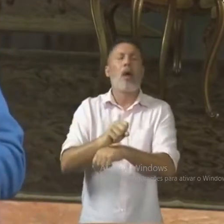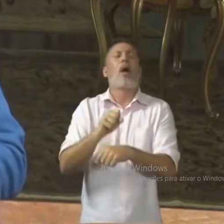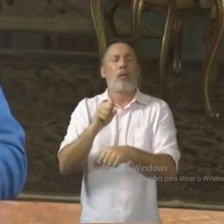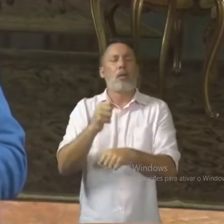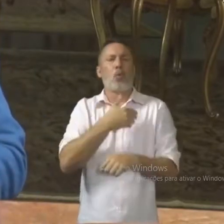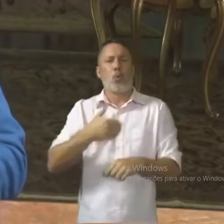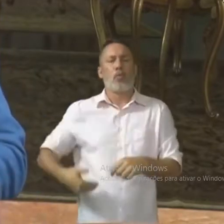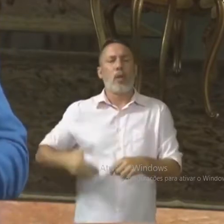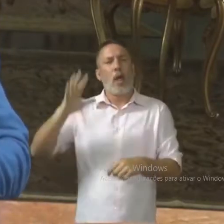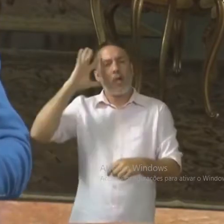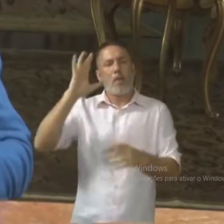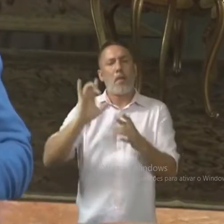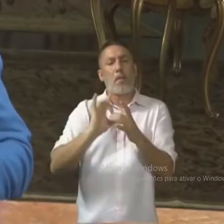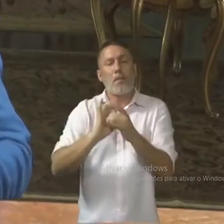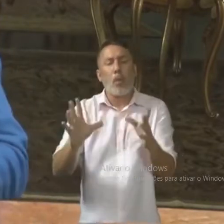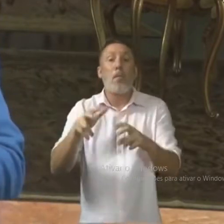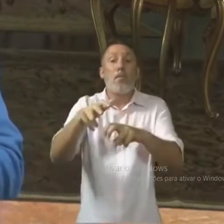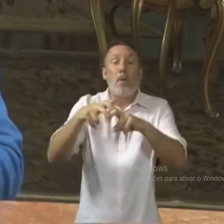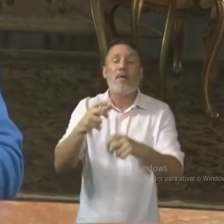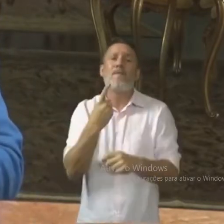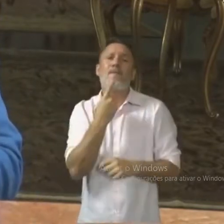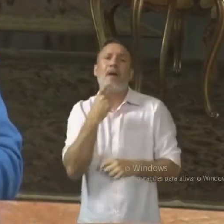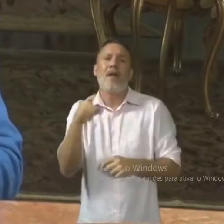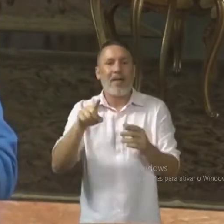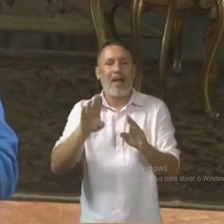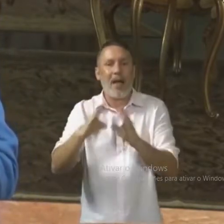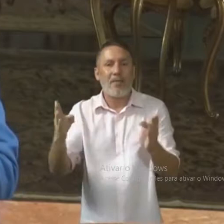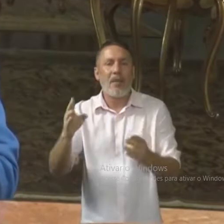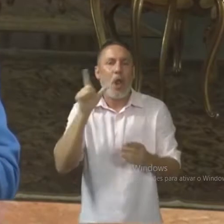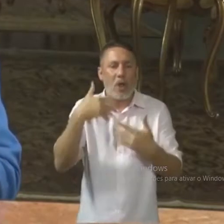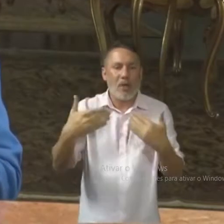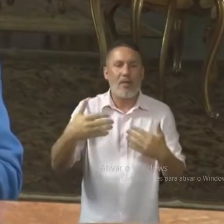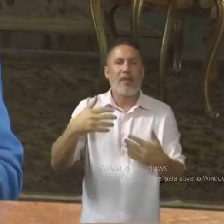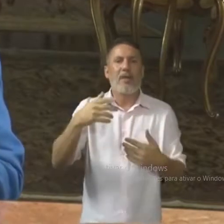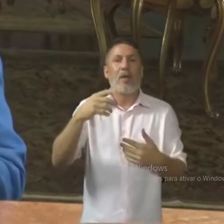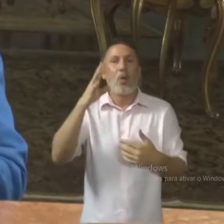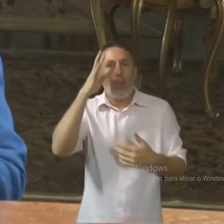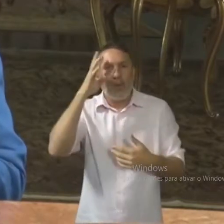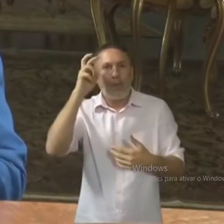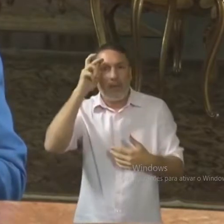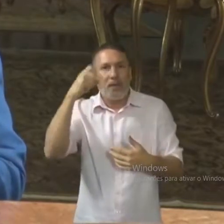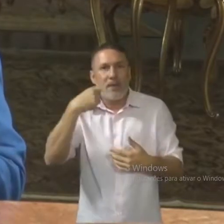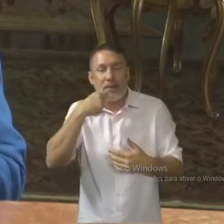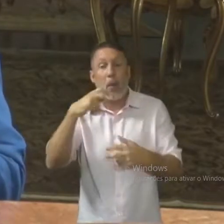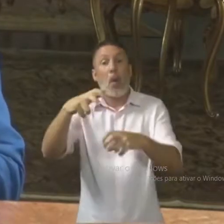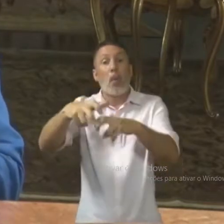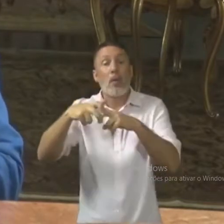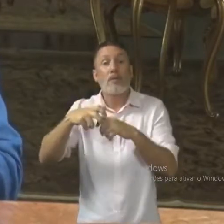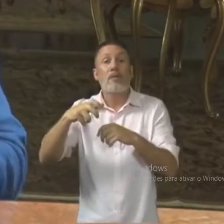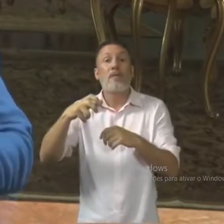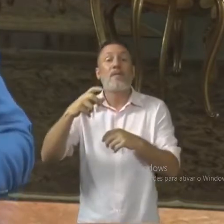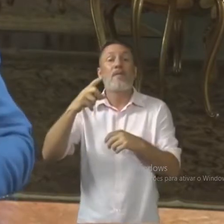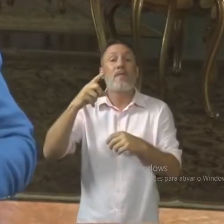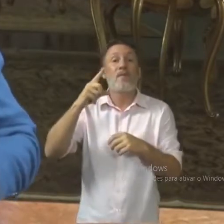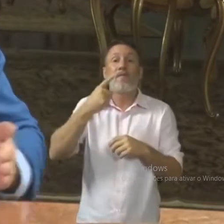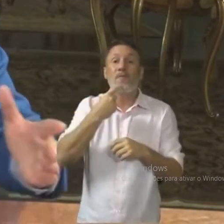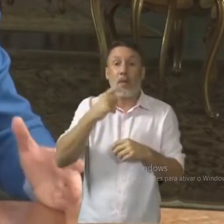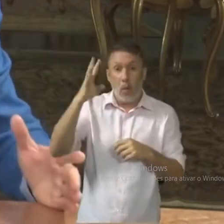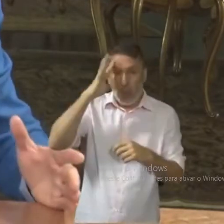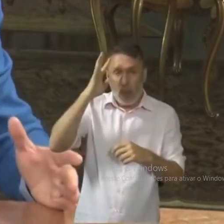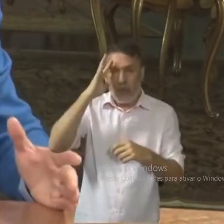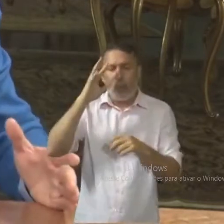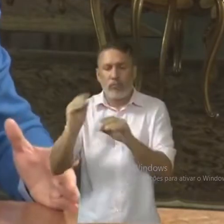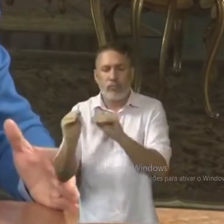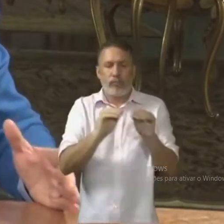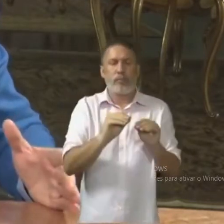autorizar especialmente, extraordinariamente, o funcionamento das atividades terça, quinta e